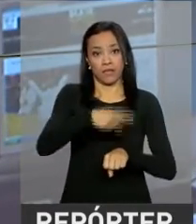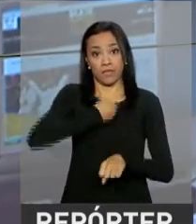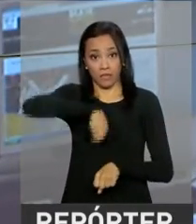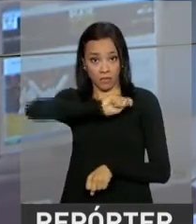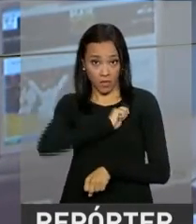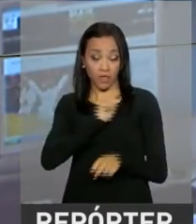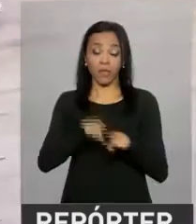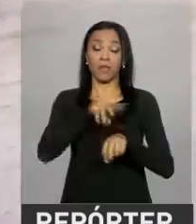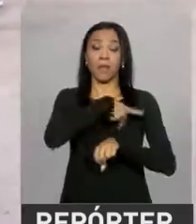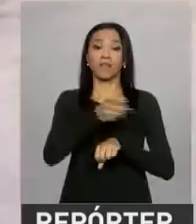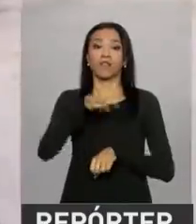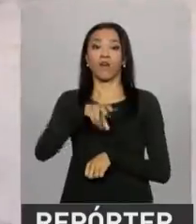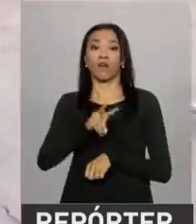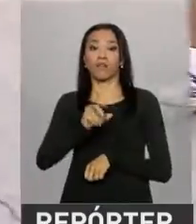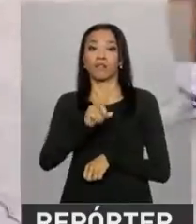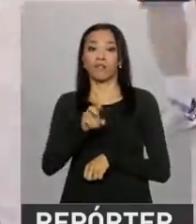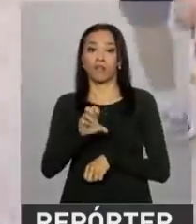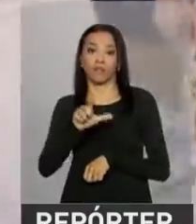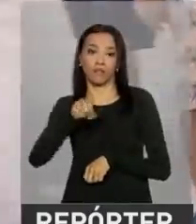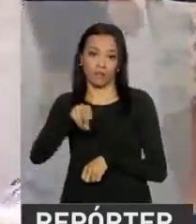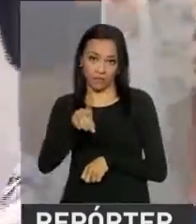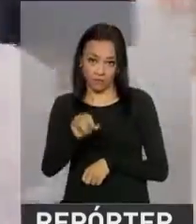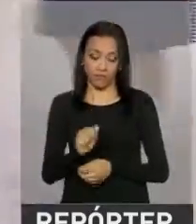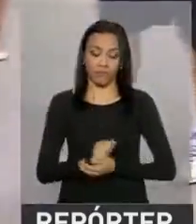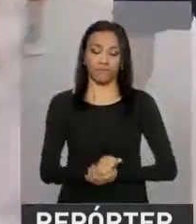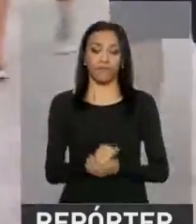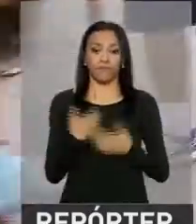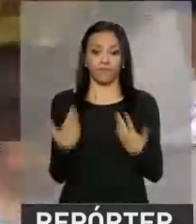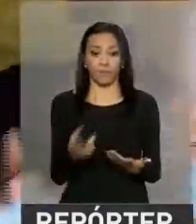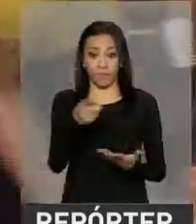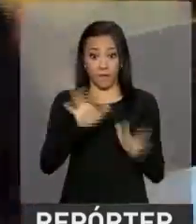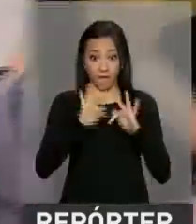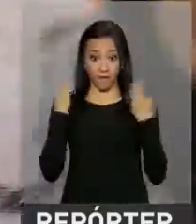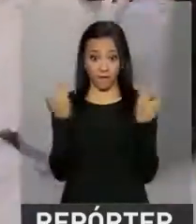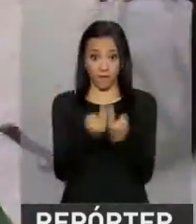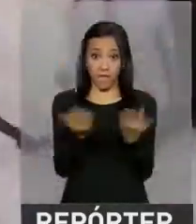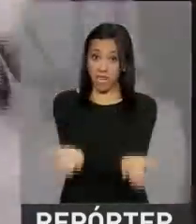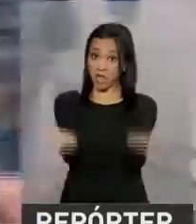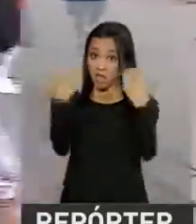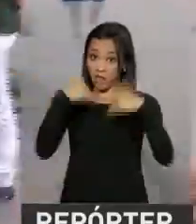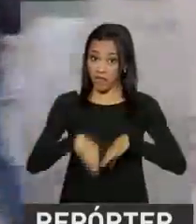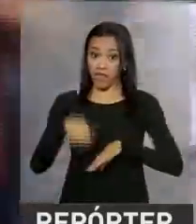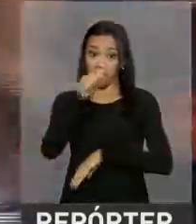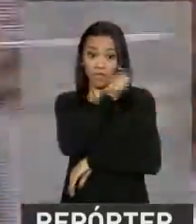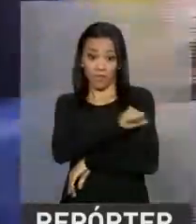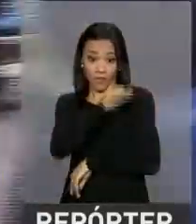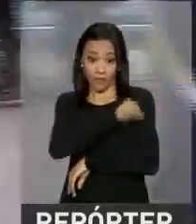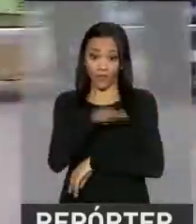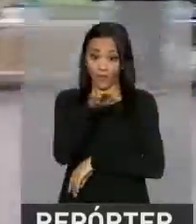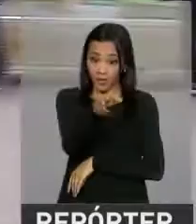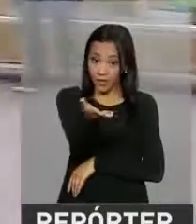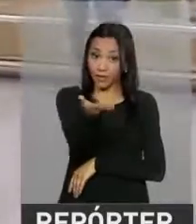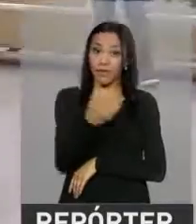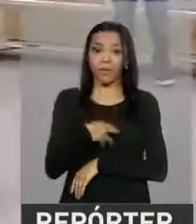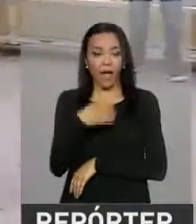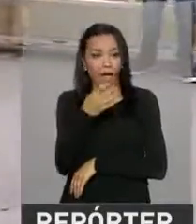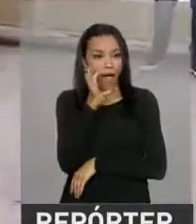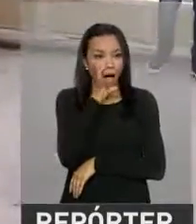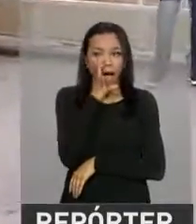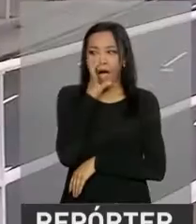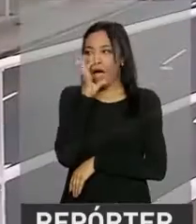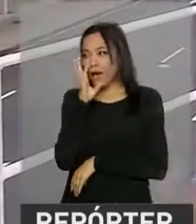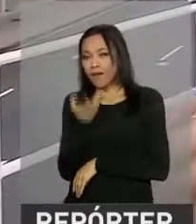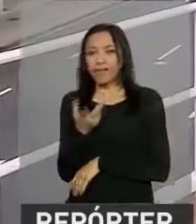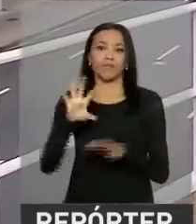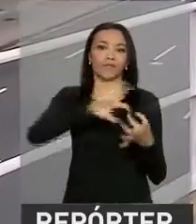Zelândia. Uma família inteira veio ao Rio de Janeiro para viver a experiência de uma Olimpíada em